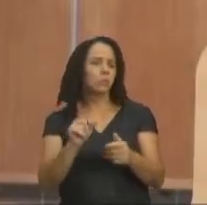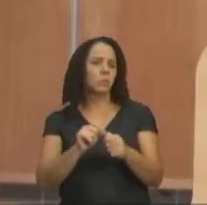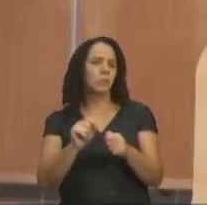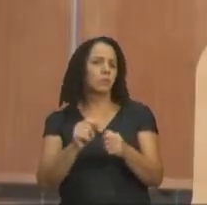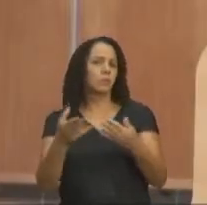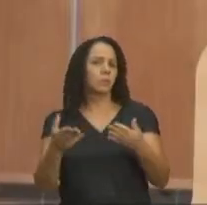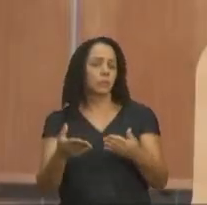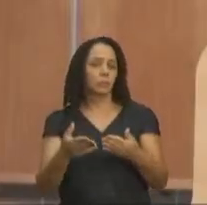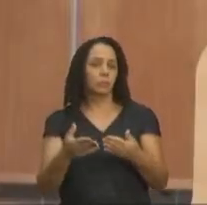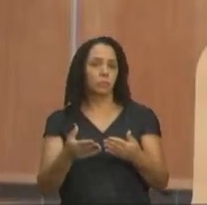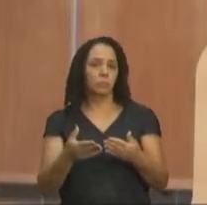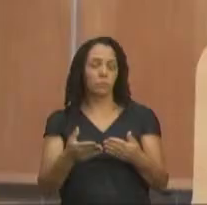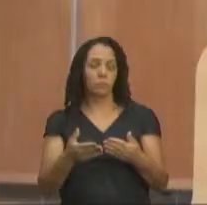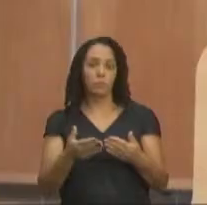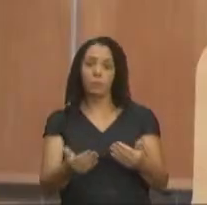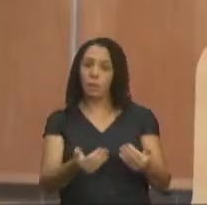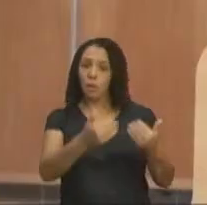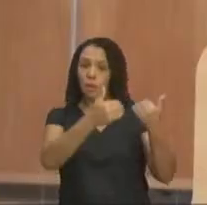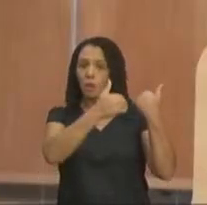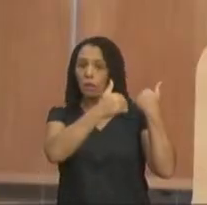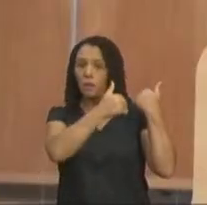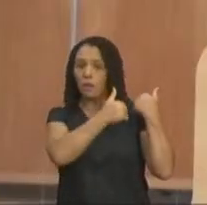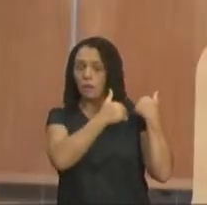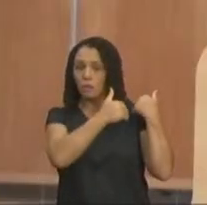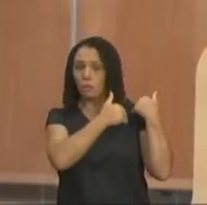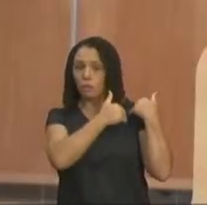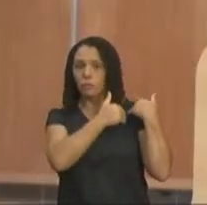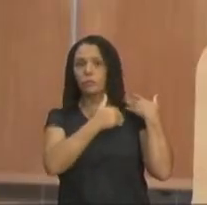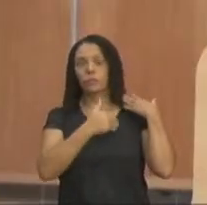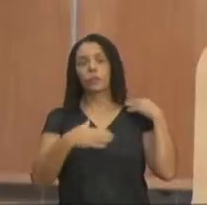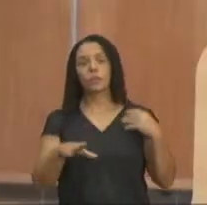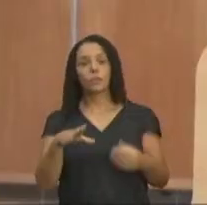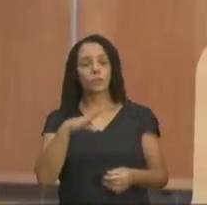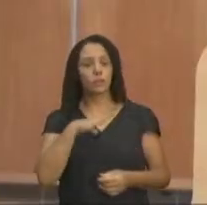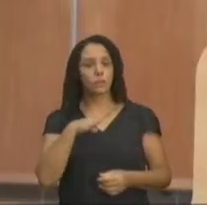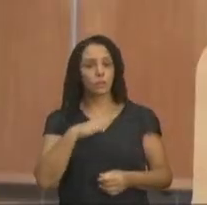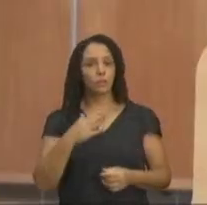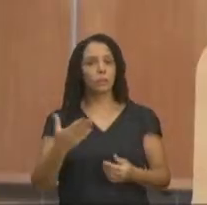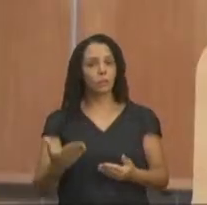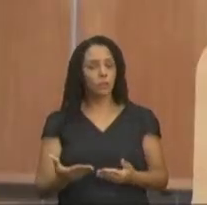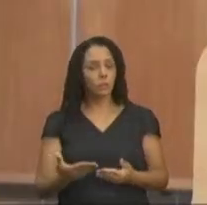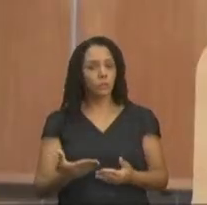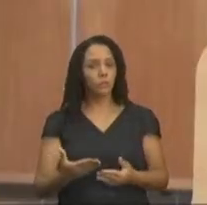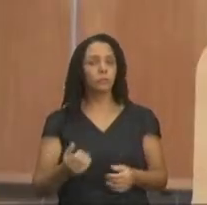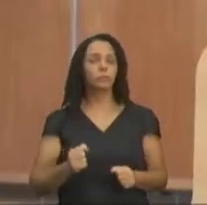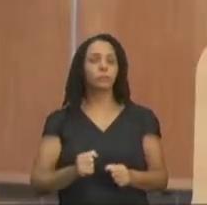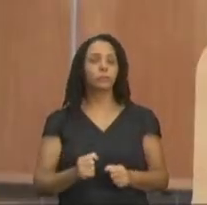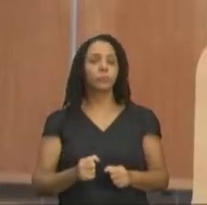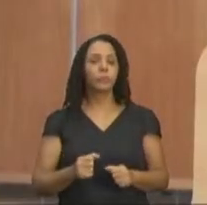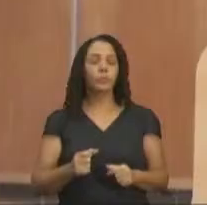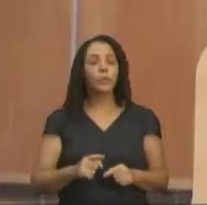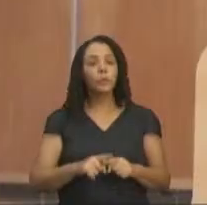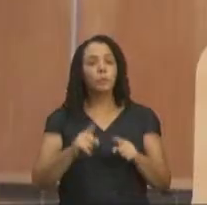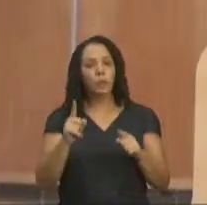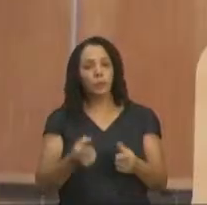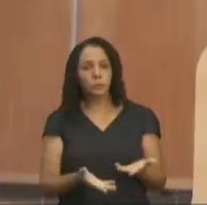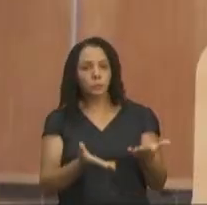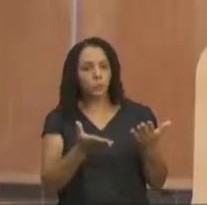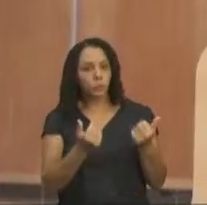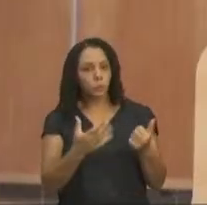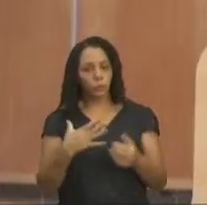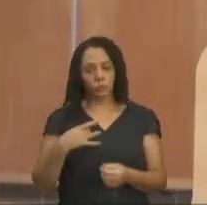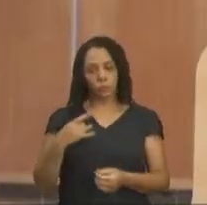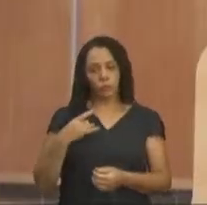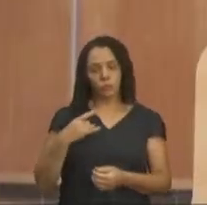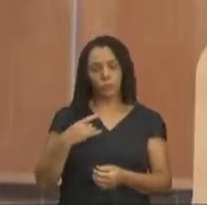uma obrigação do município. Como o município não tem perna para chegar, né? Esses jovens voluntários fazem esse